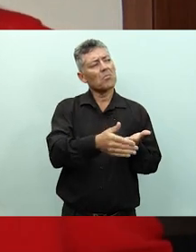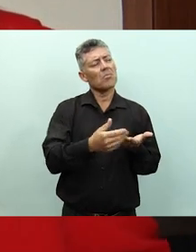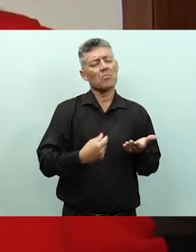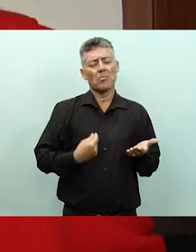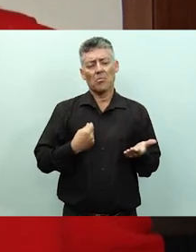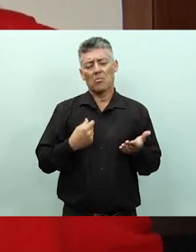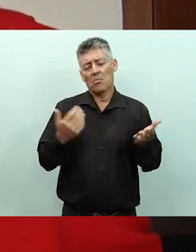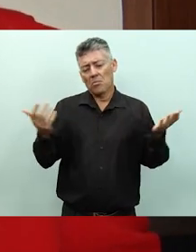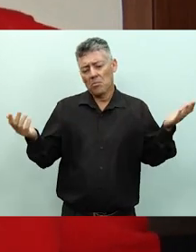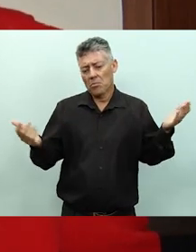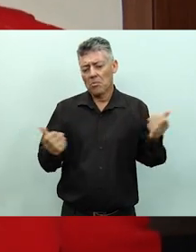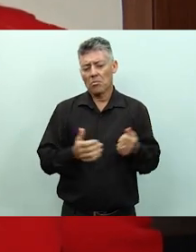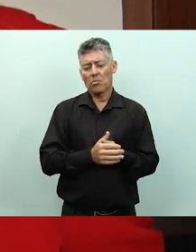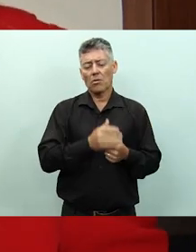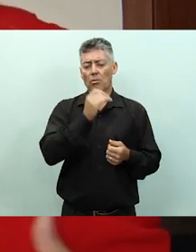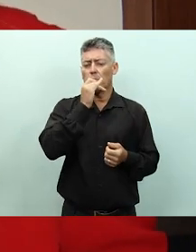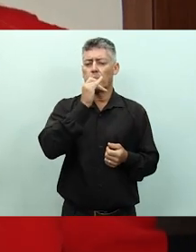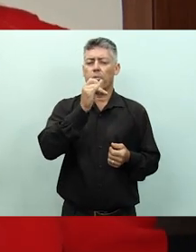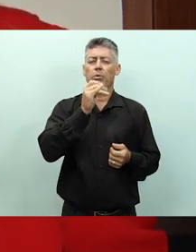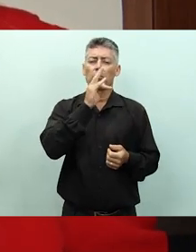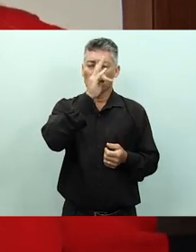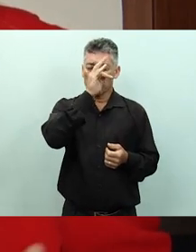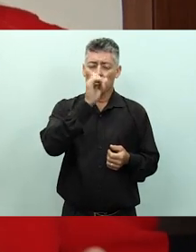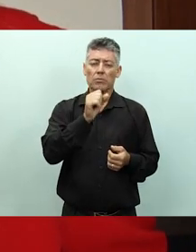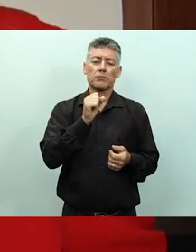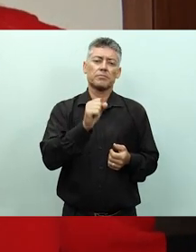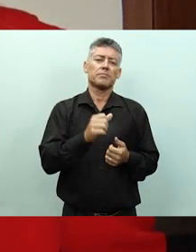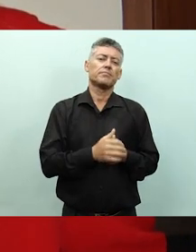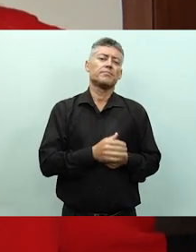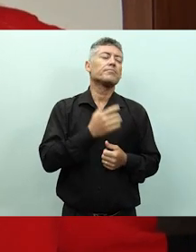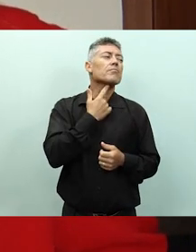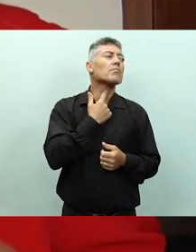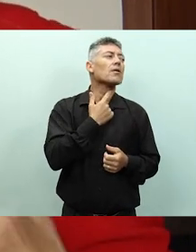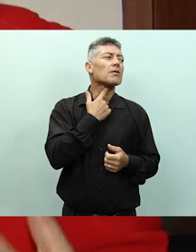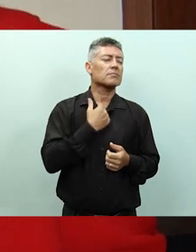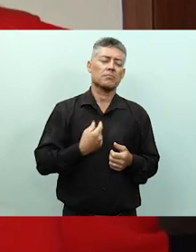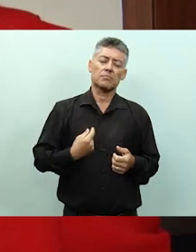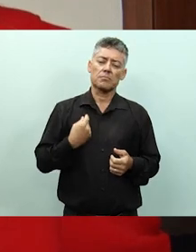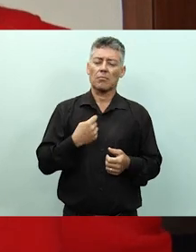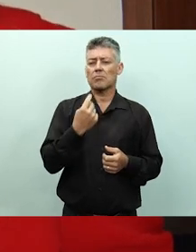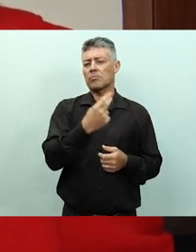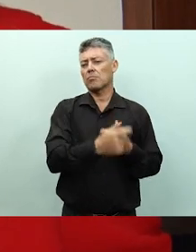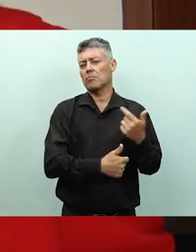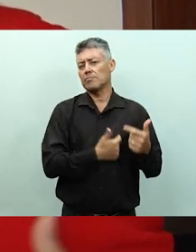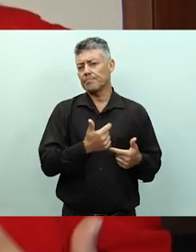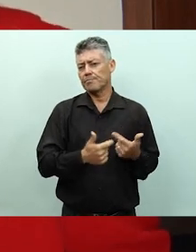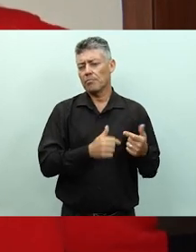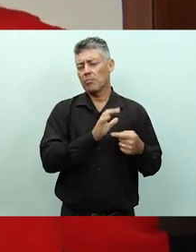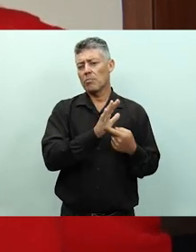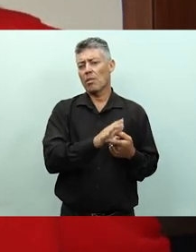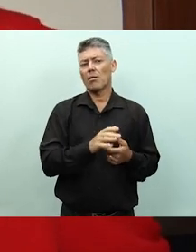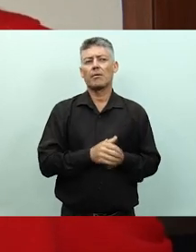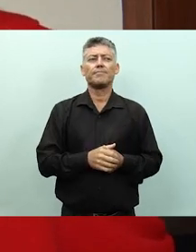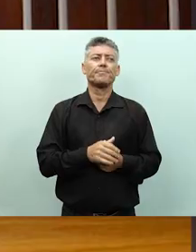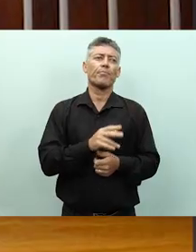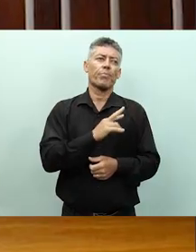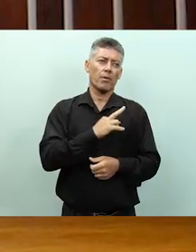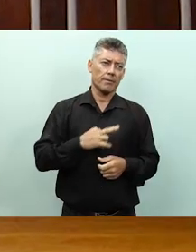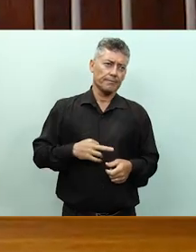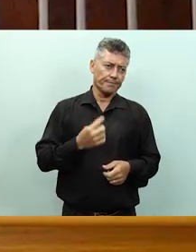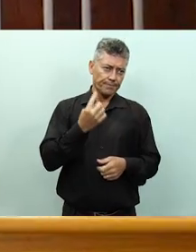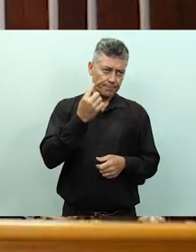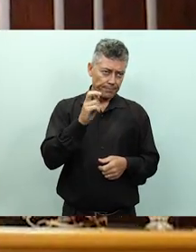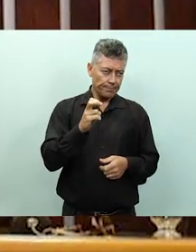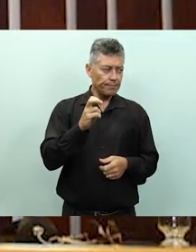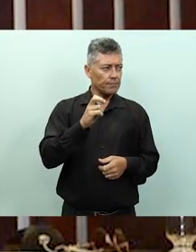estava começando a vida dela. De tanta energia, de tanta força, de tanta vontade de viver, de trabalhar e de ajudar.